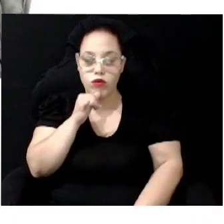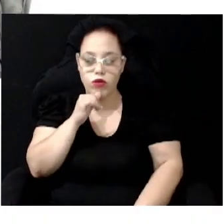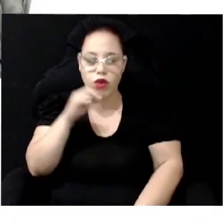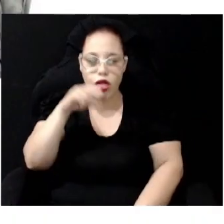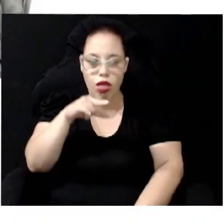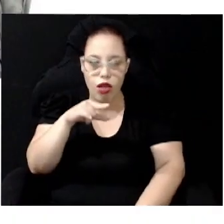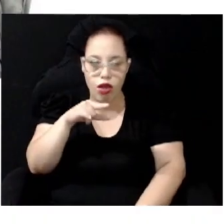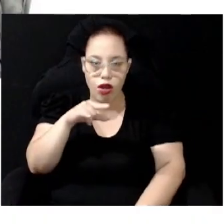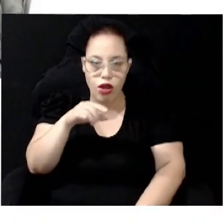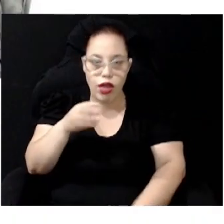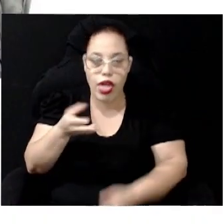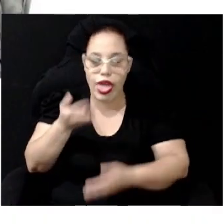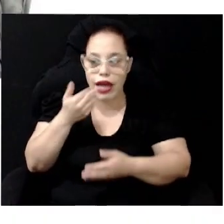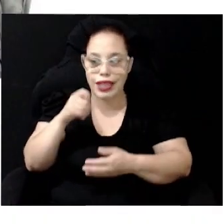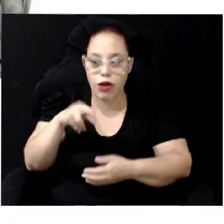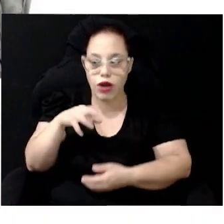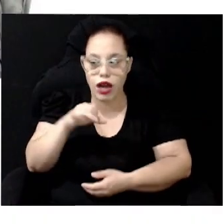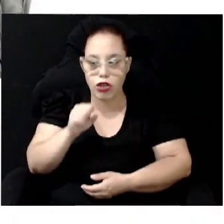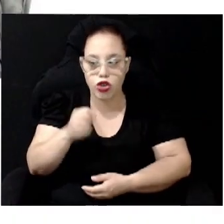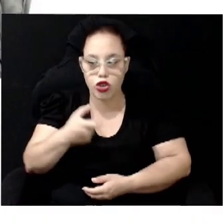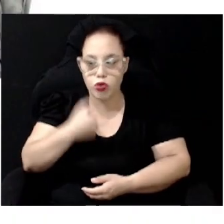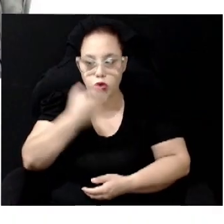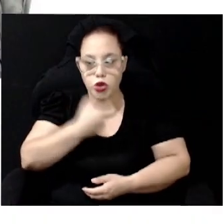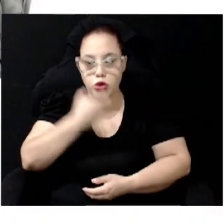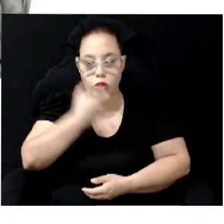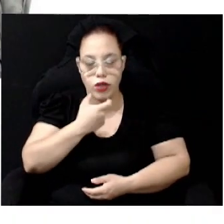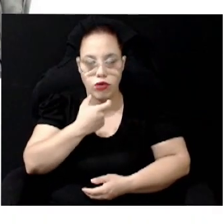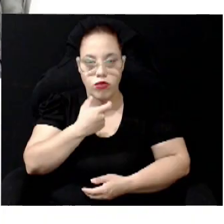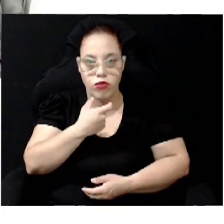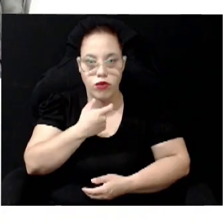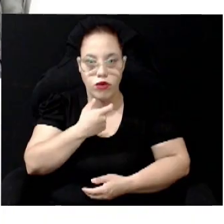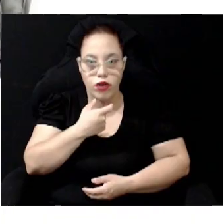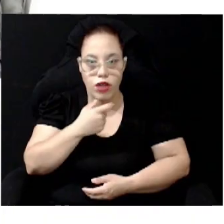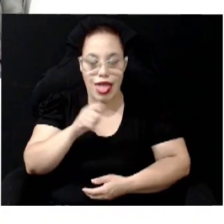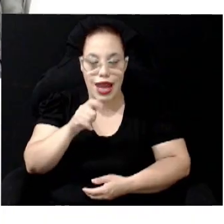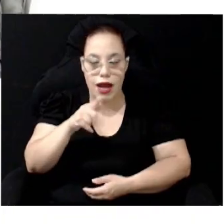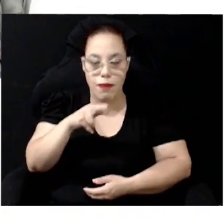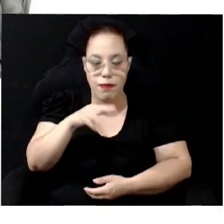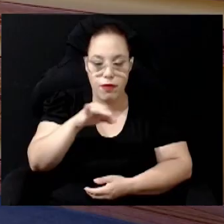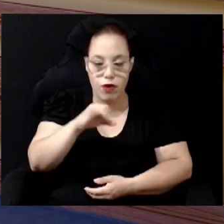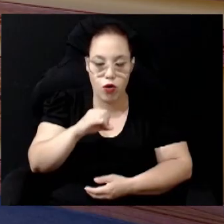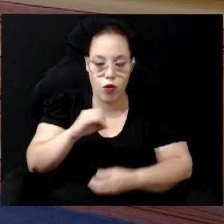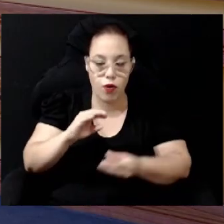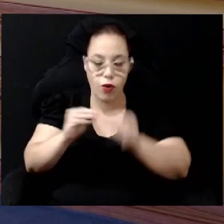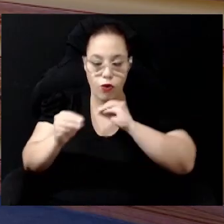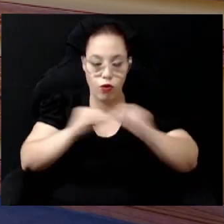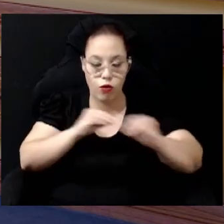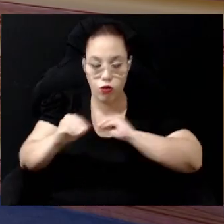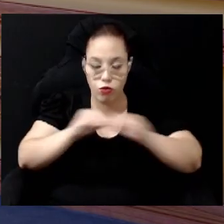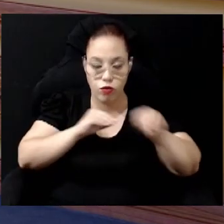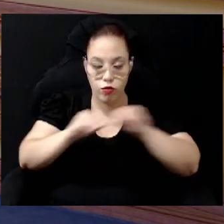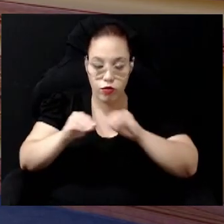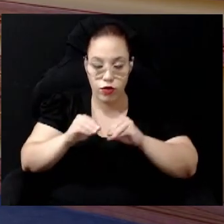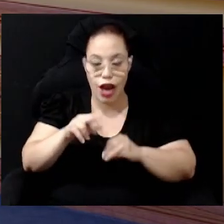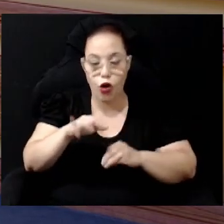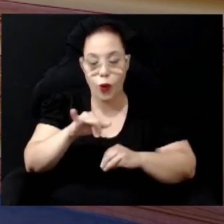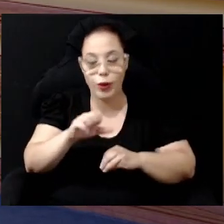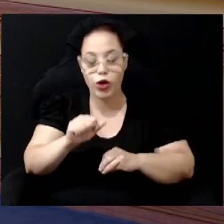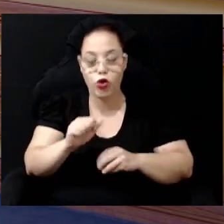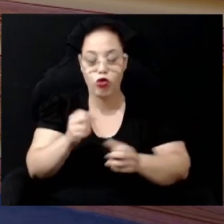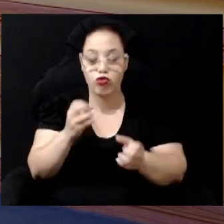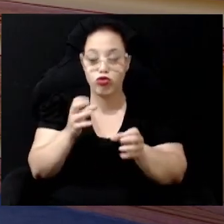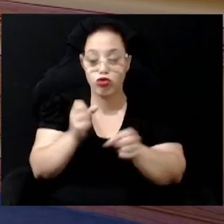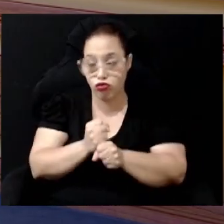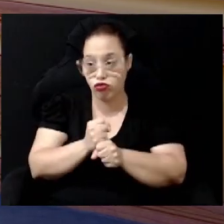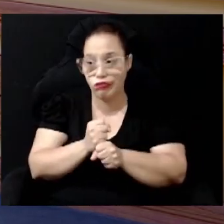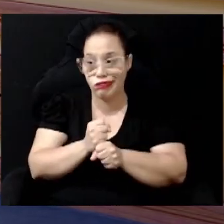aquelas embalagens de salgadinho, de biscoito, elas são laminadas, parece um plástico, mas ela tem um alumínio